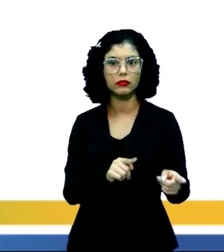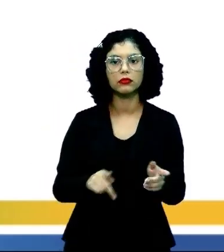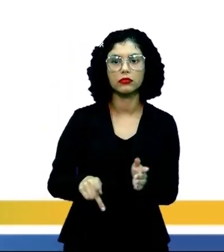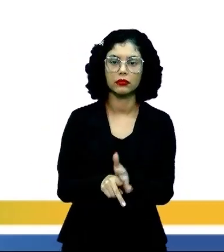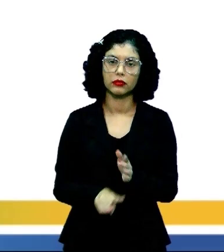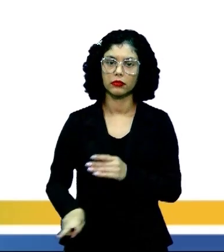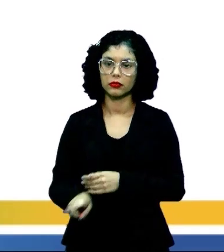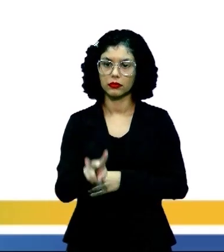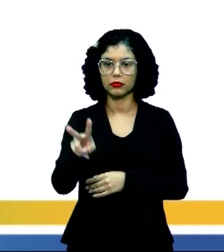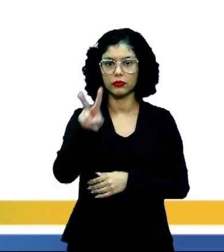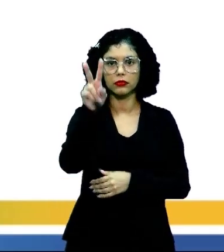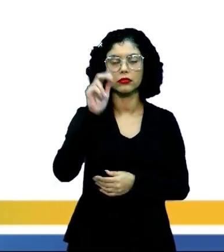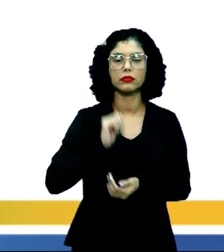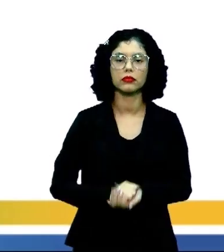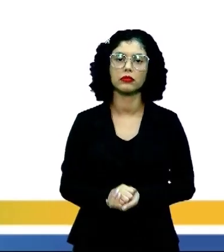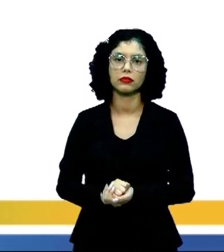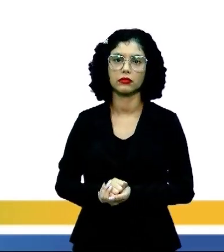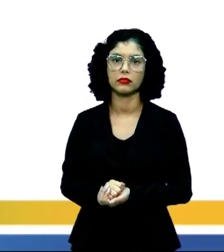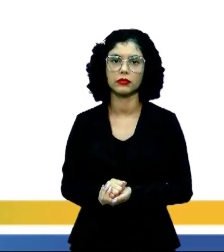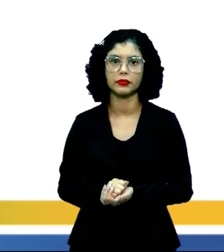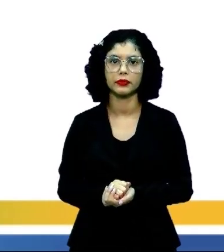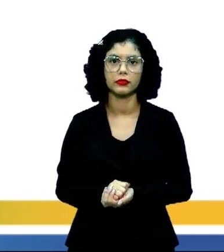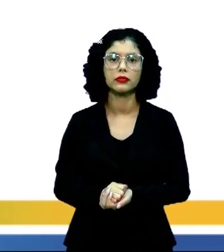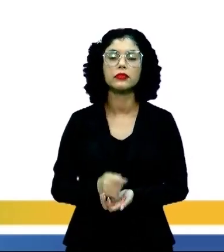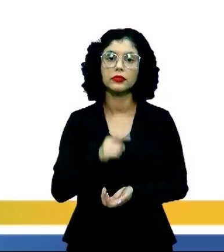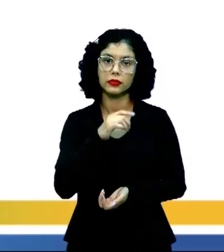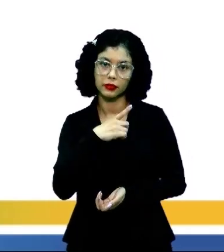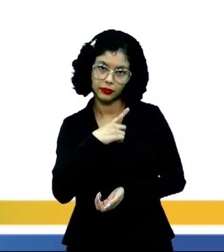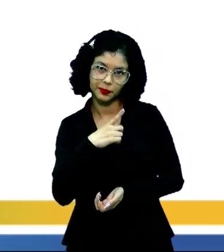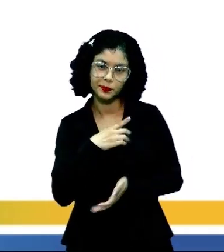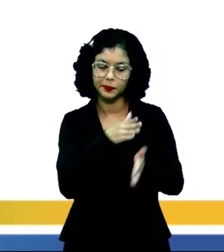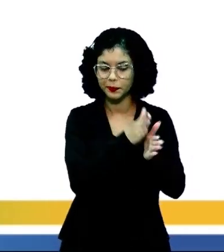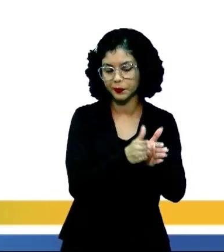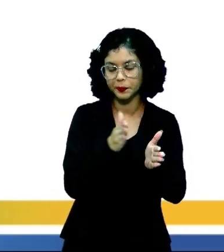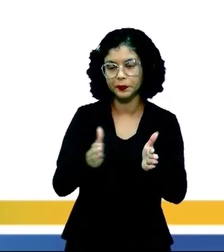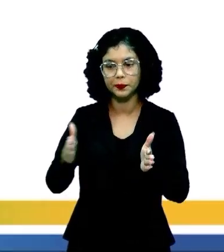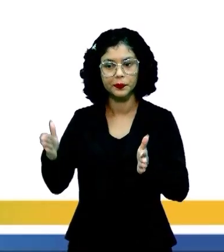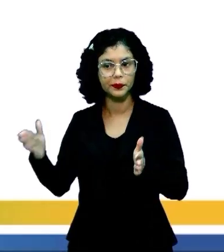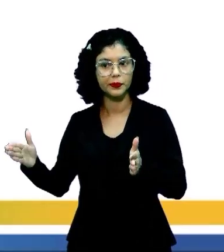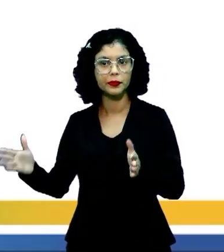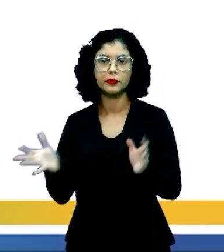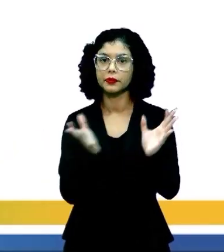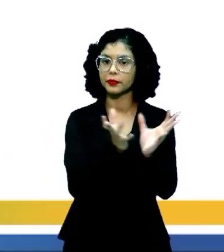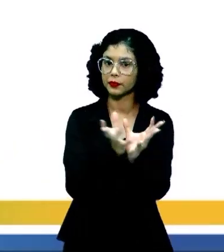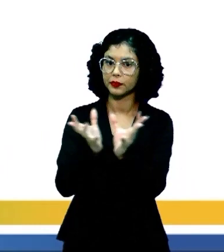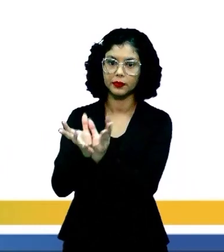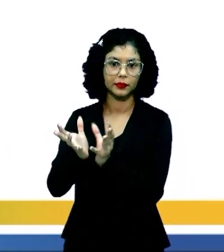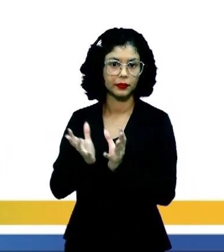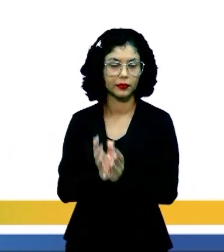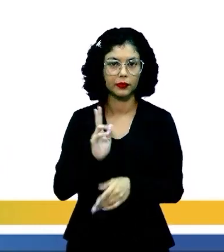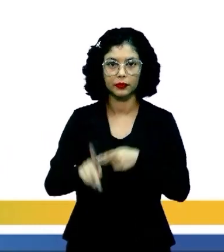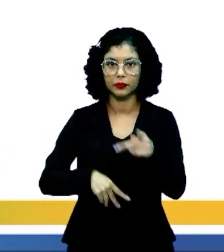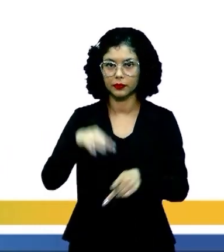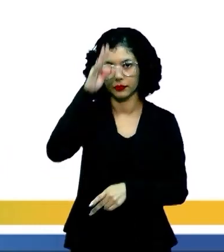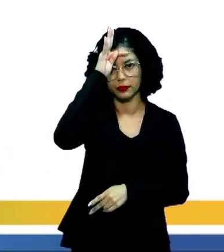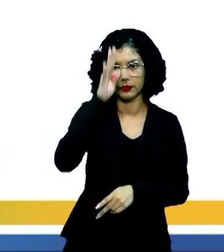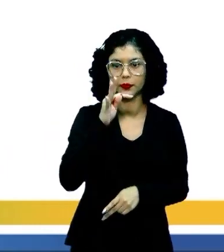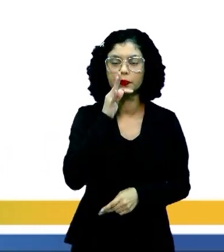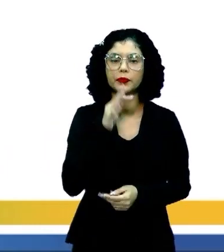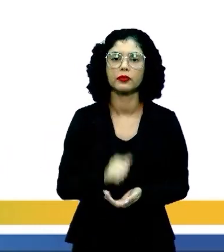a valorização, ele teria que passar por comunidades e povos